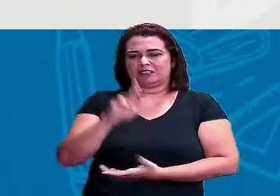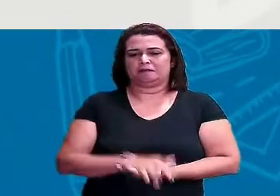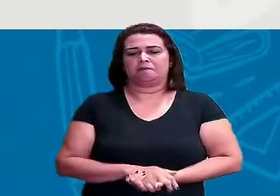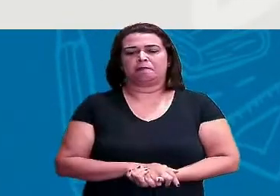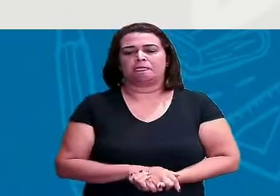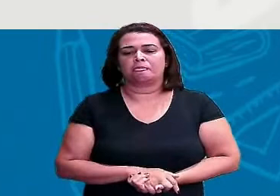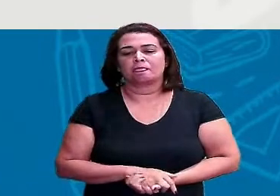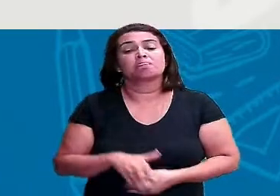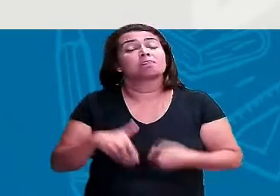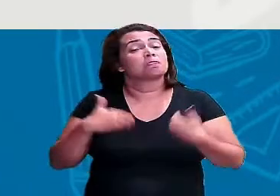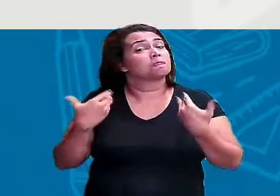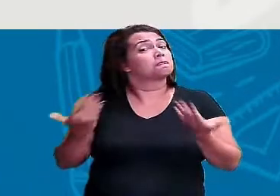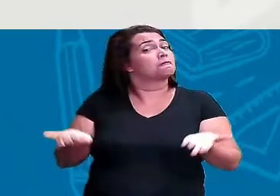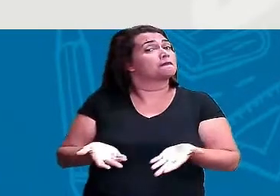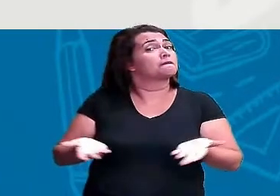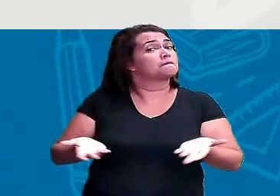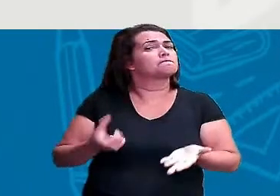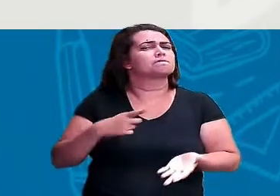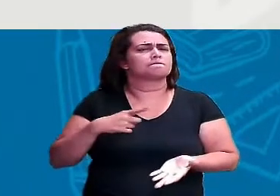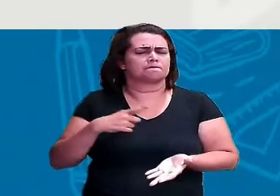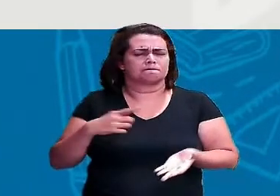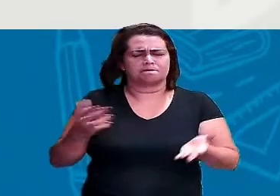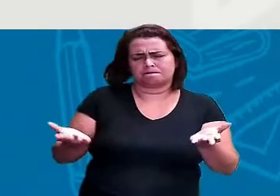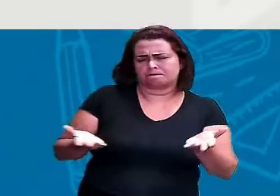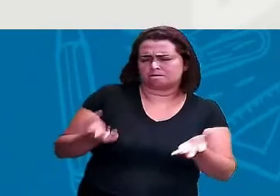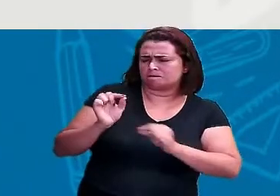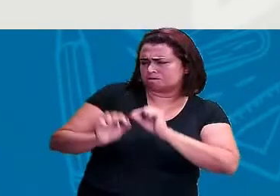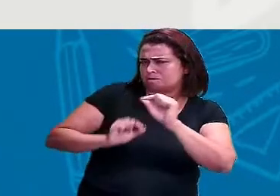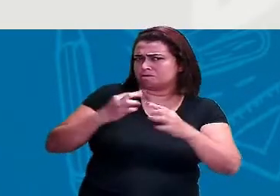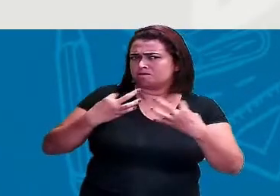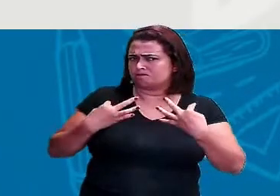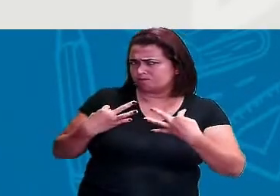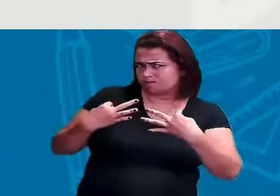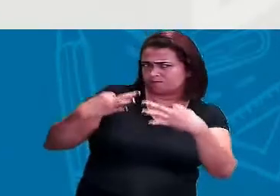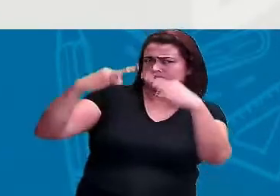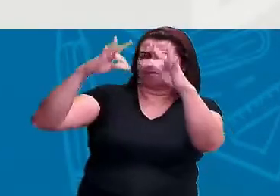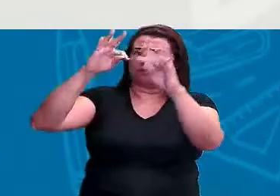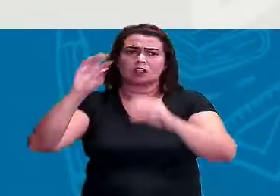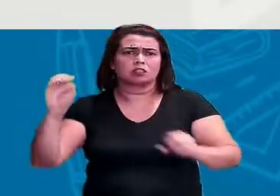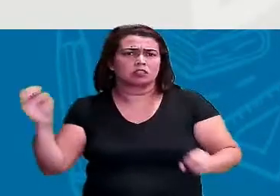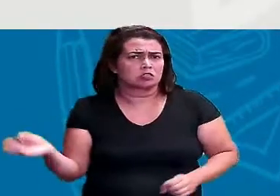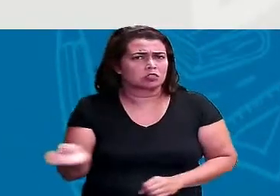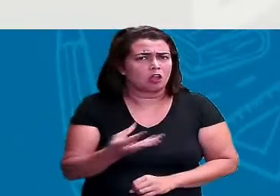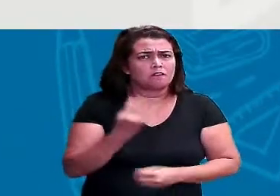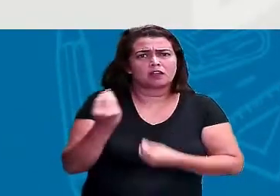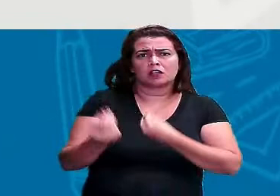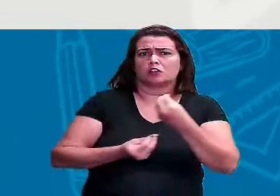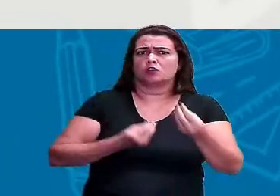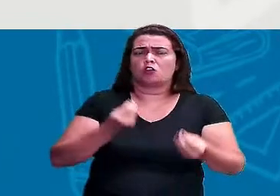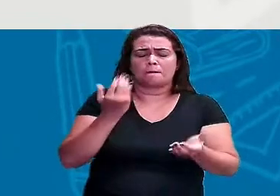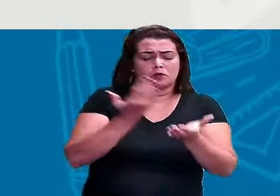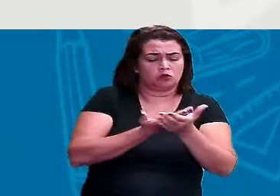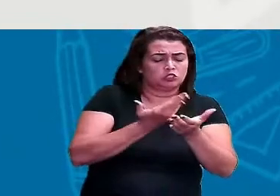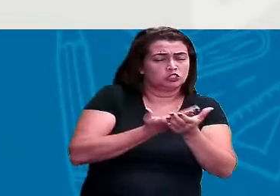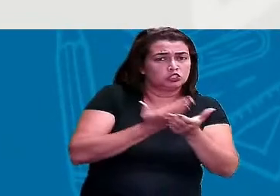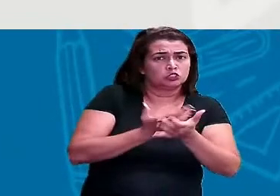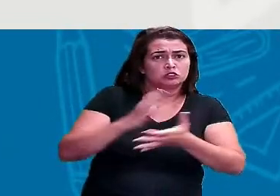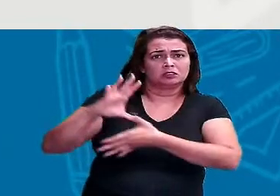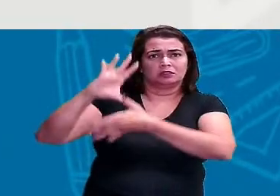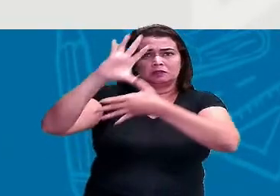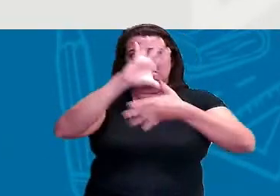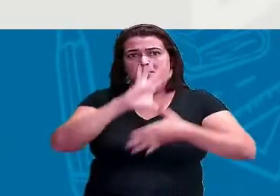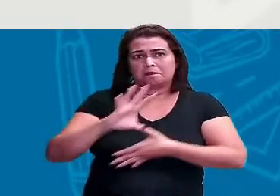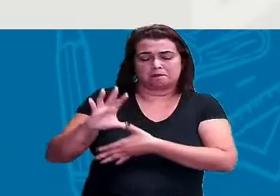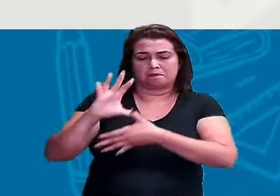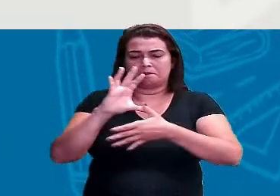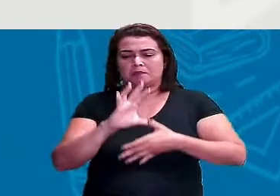E agora nós vamos ver que existe hoje tecnologias mais modernas aplicadas à cartografia, certo? O sensoriamento